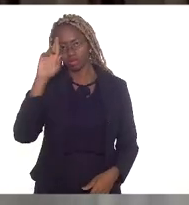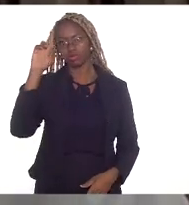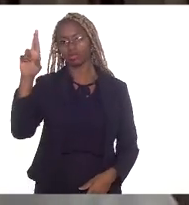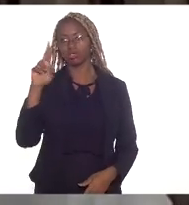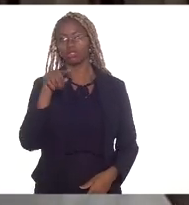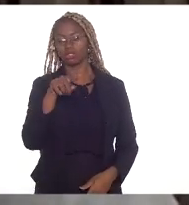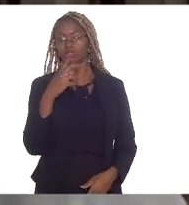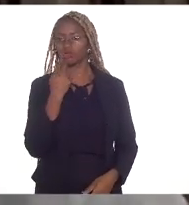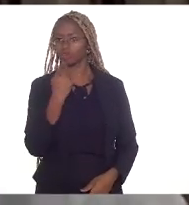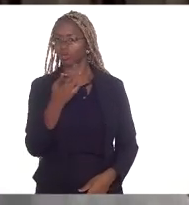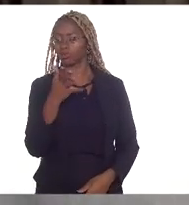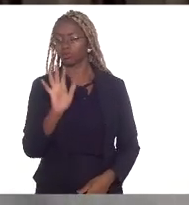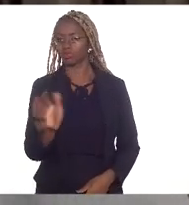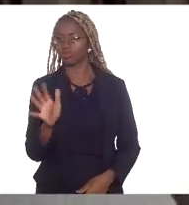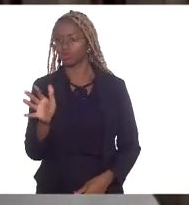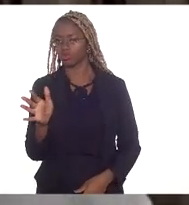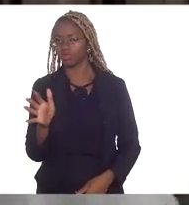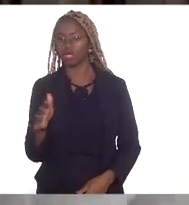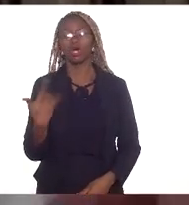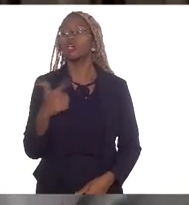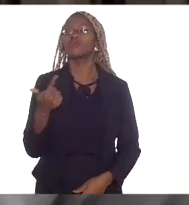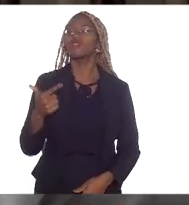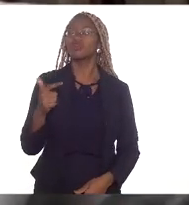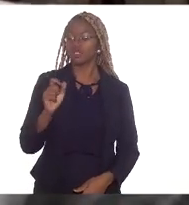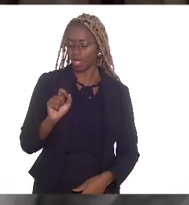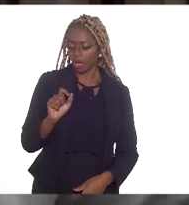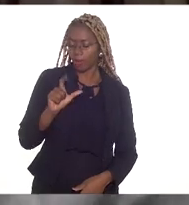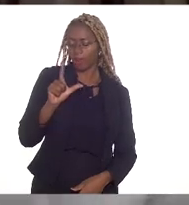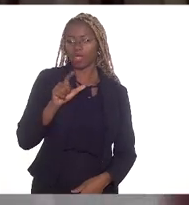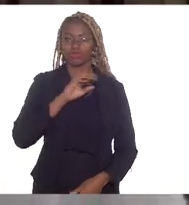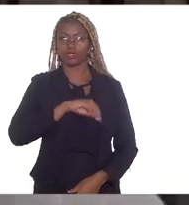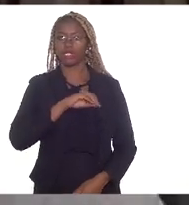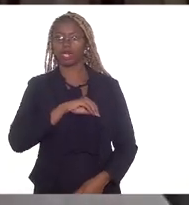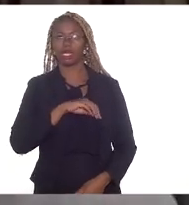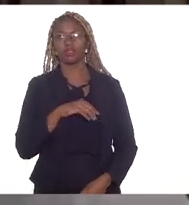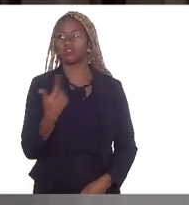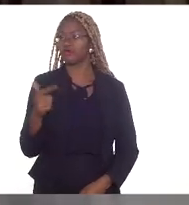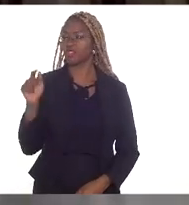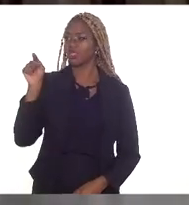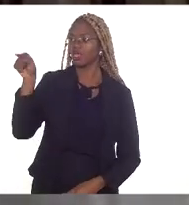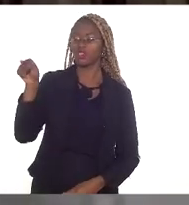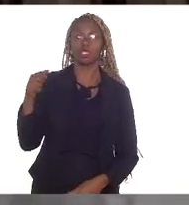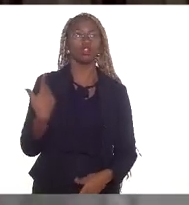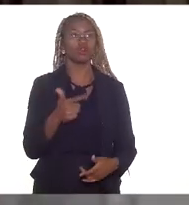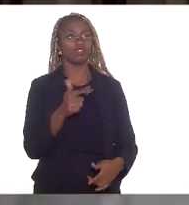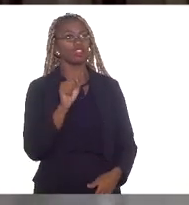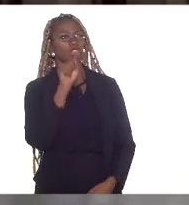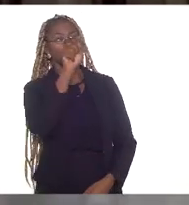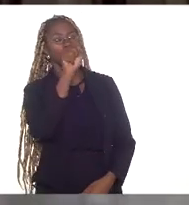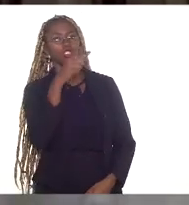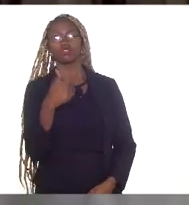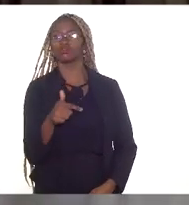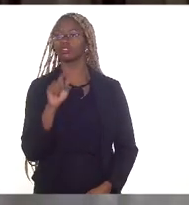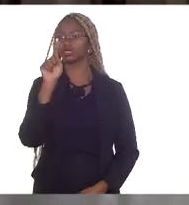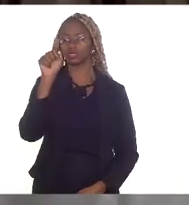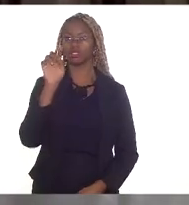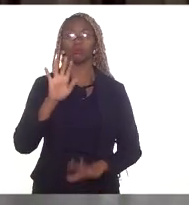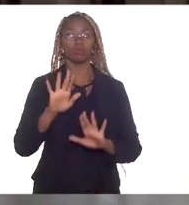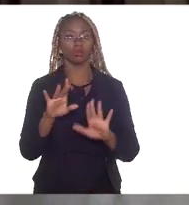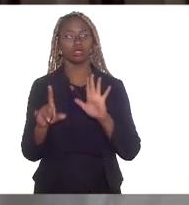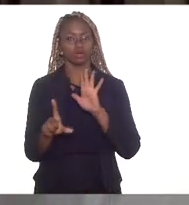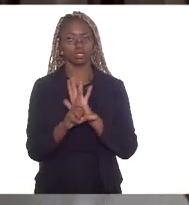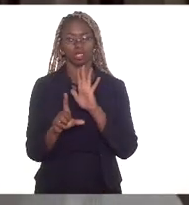comentou sobre não vai ter aumento, não vai ter isso, não vai ter aquilo. E esta lei,